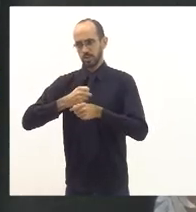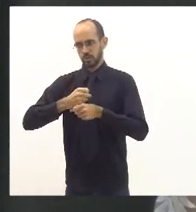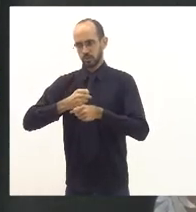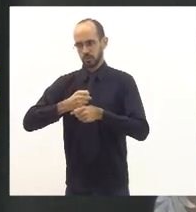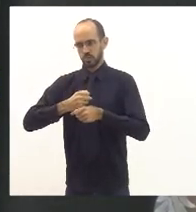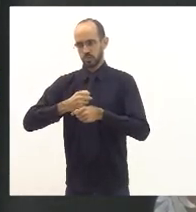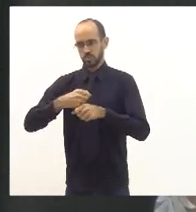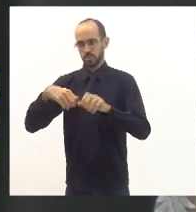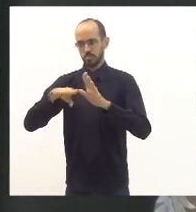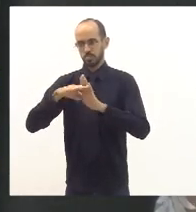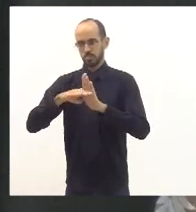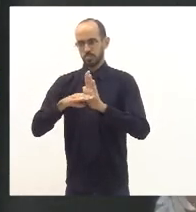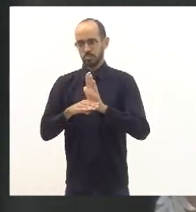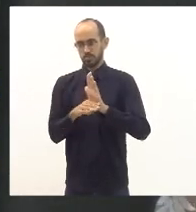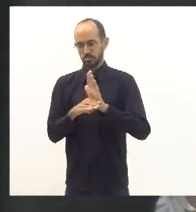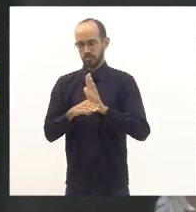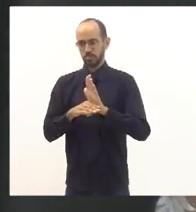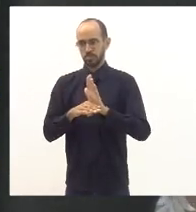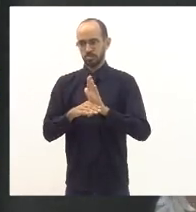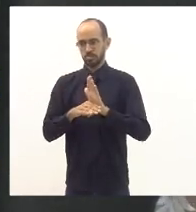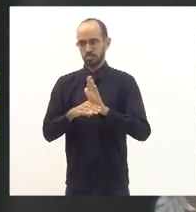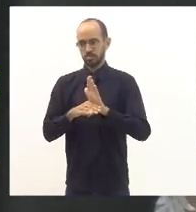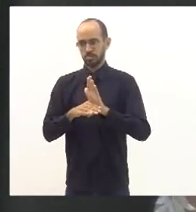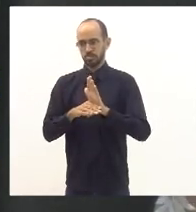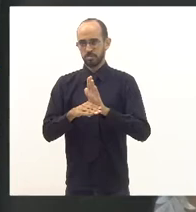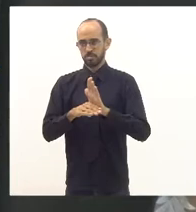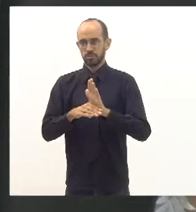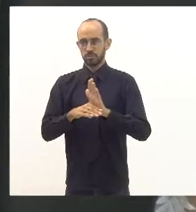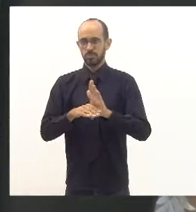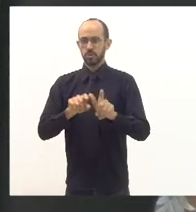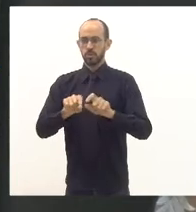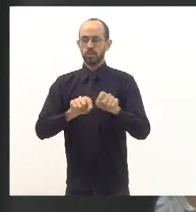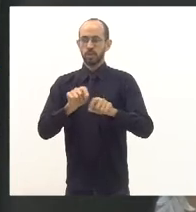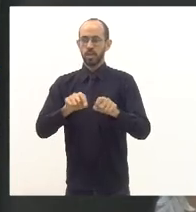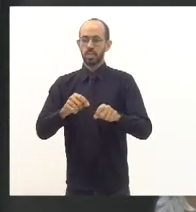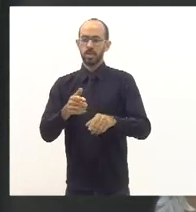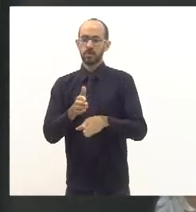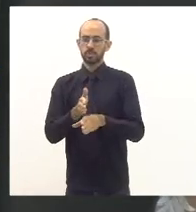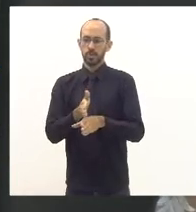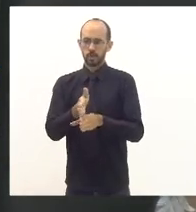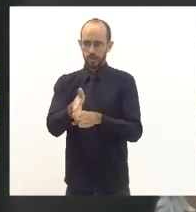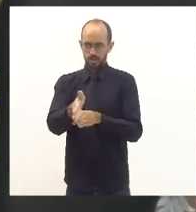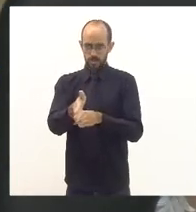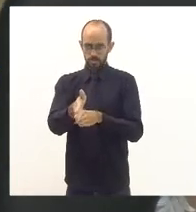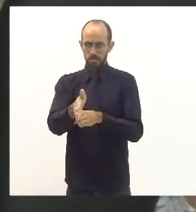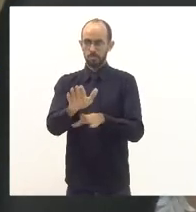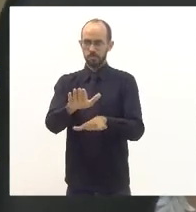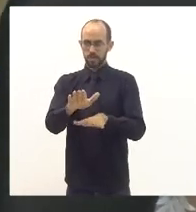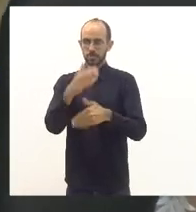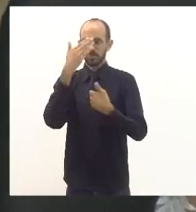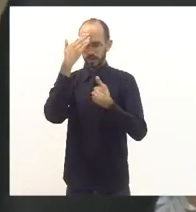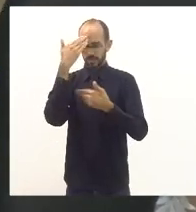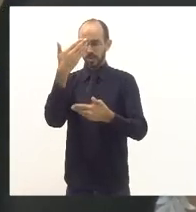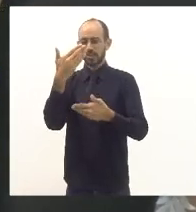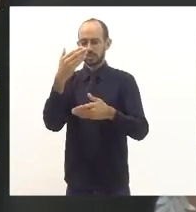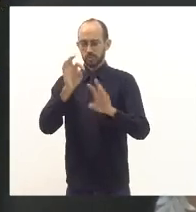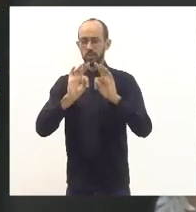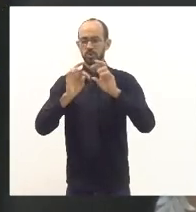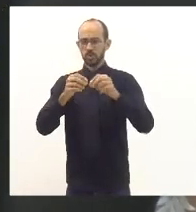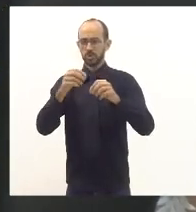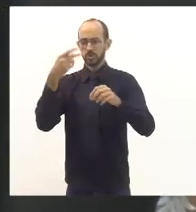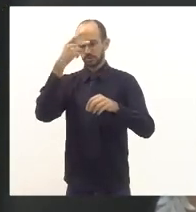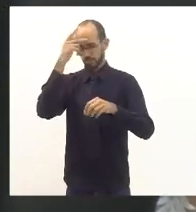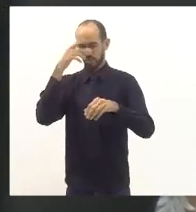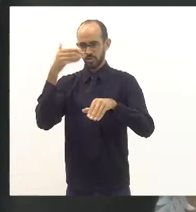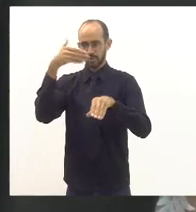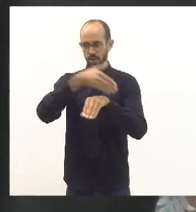10 minutos, né? Eu vou ter que fazer aqui ter um certo equilíbrio, né? Mas agradeço, eu acho que todas as pessoas que passaram por